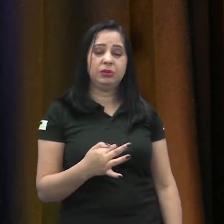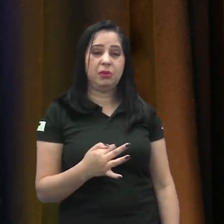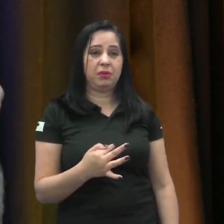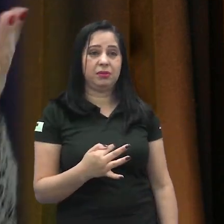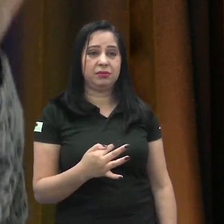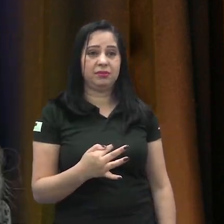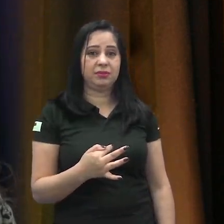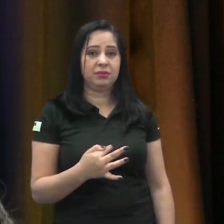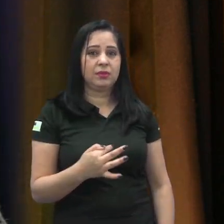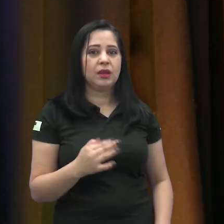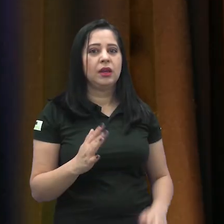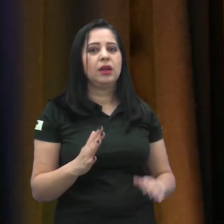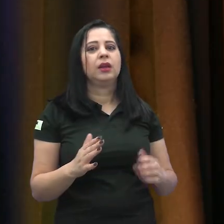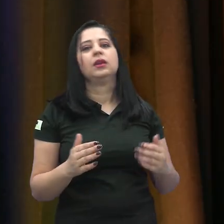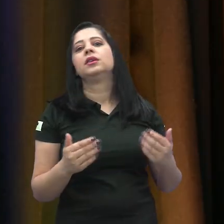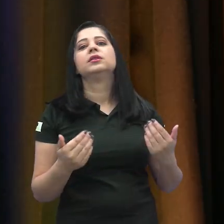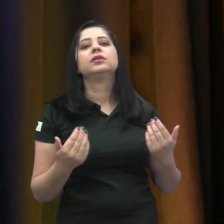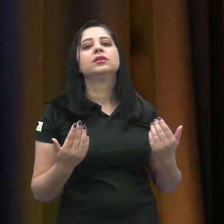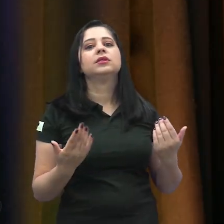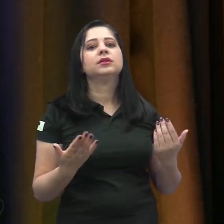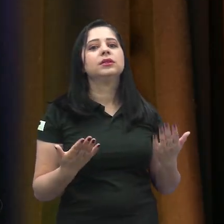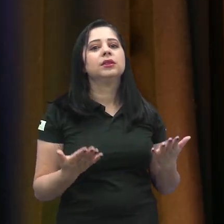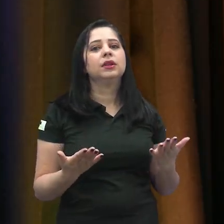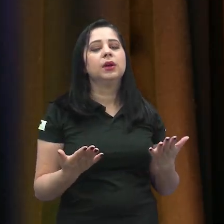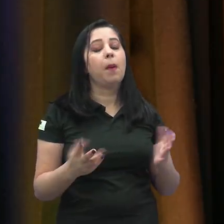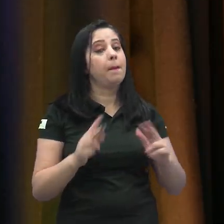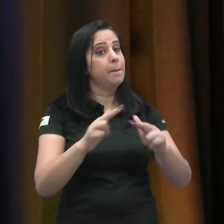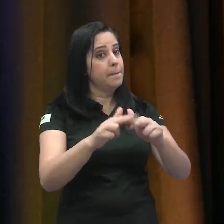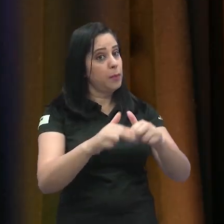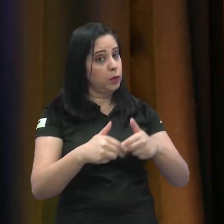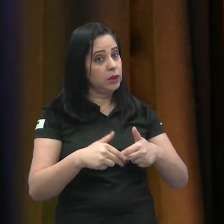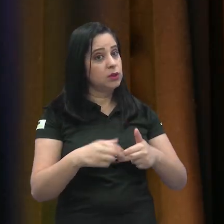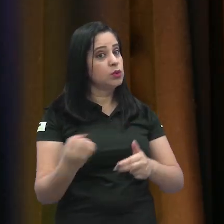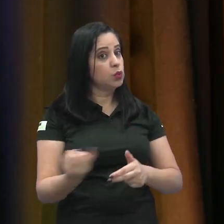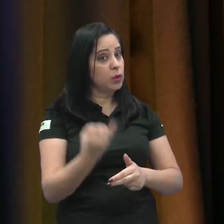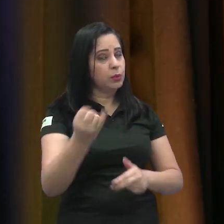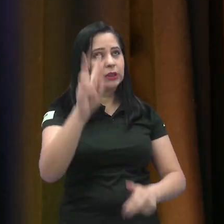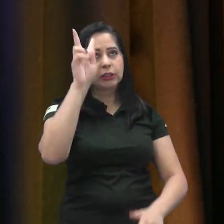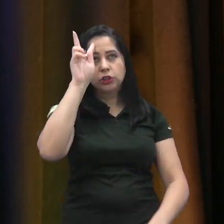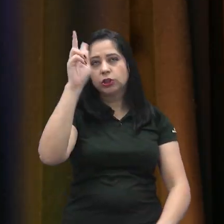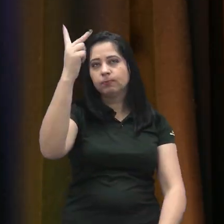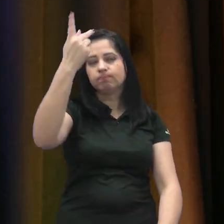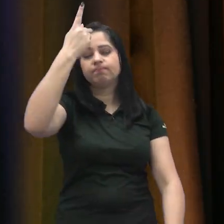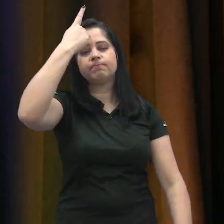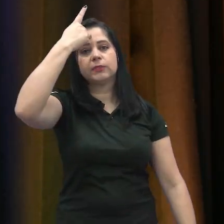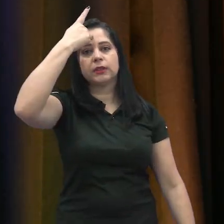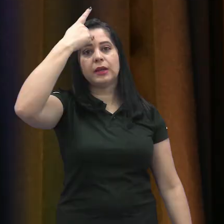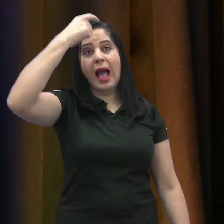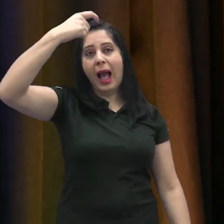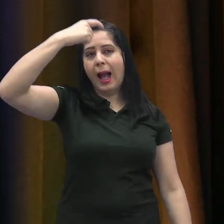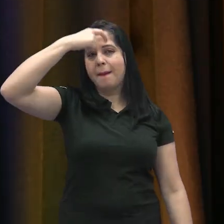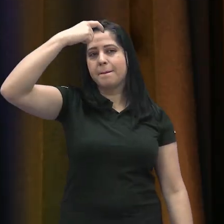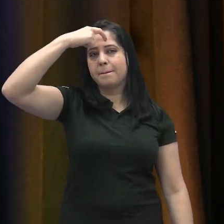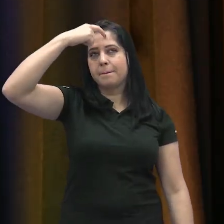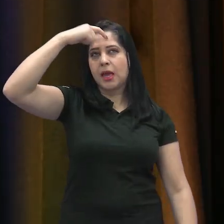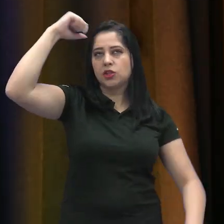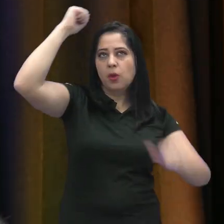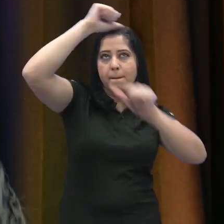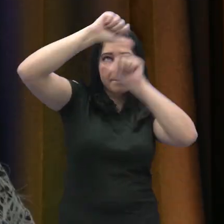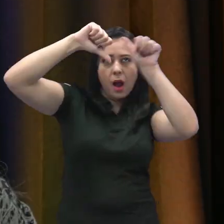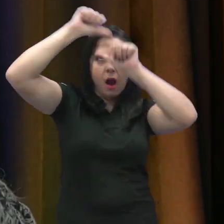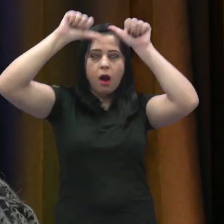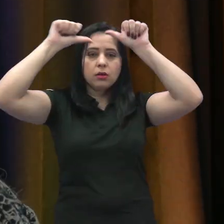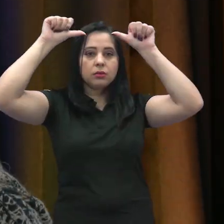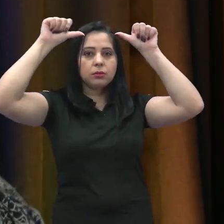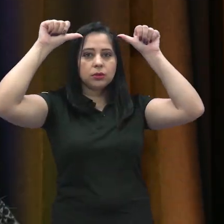para tirar você do teu centro. E eu diria que para você fazer essa reprogramação, na verdade,